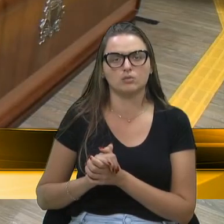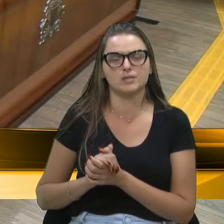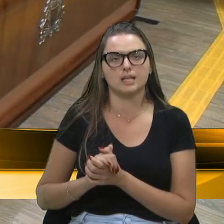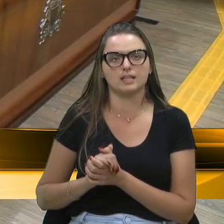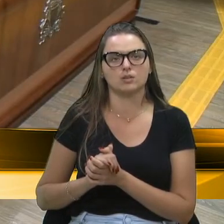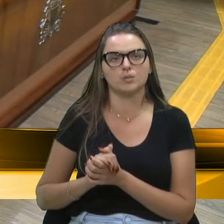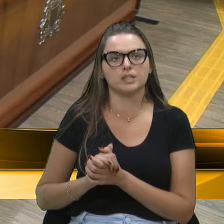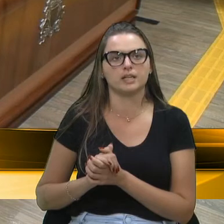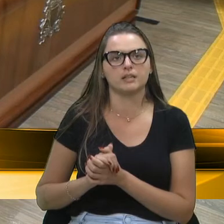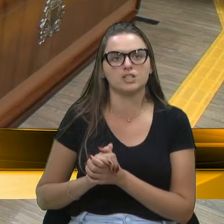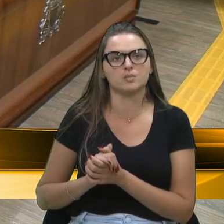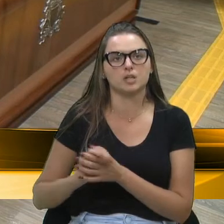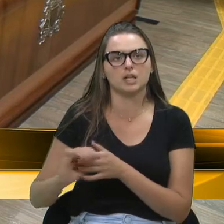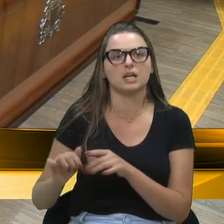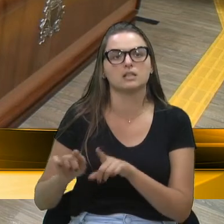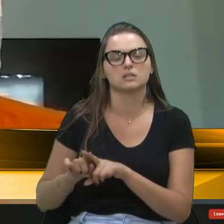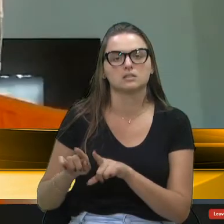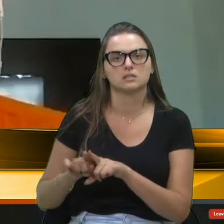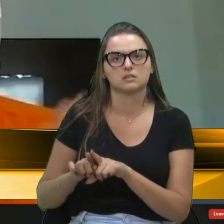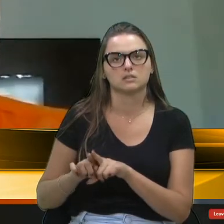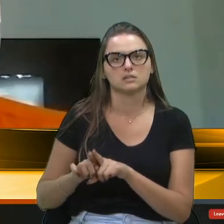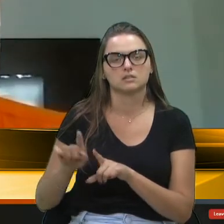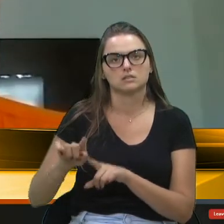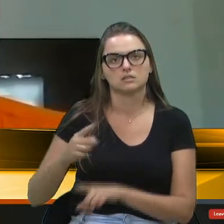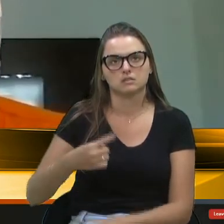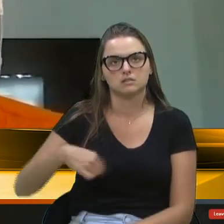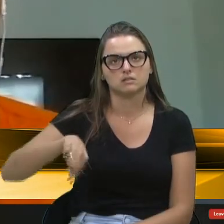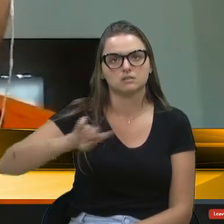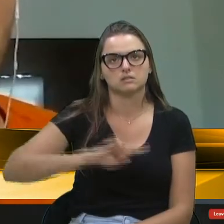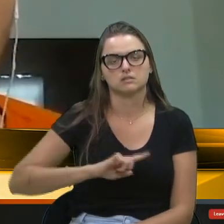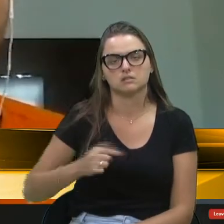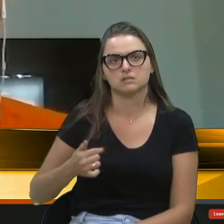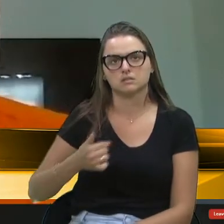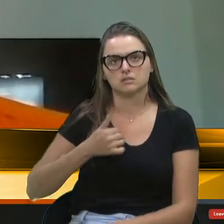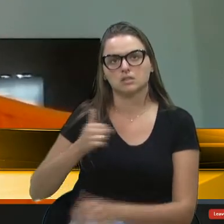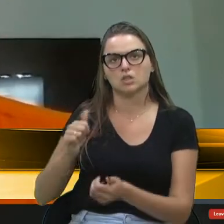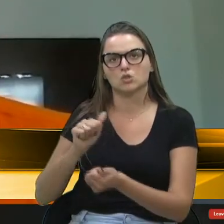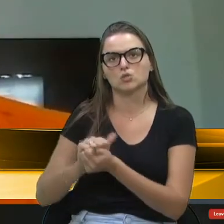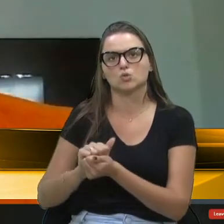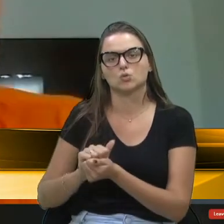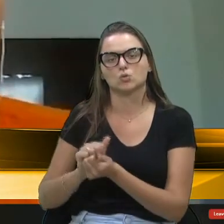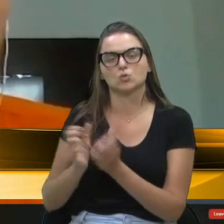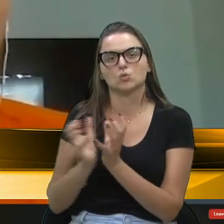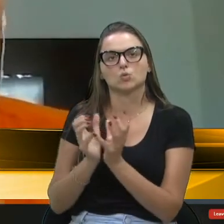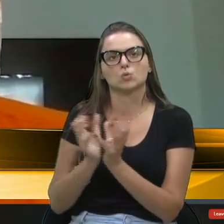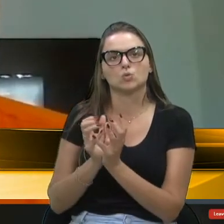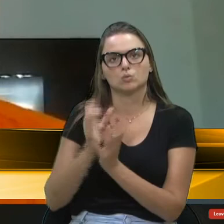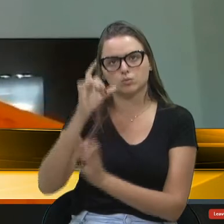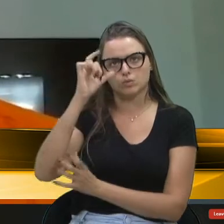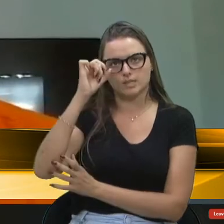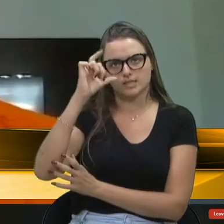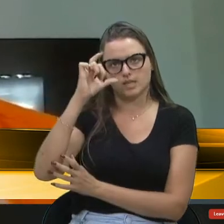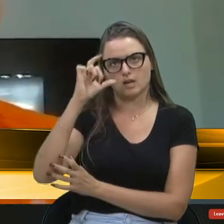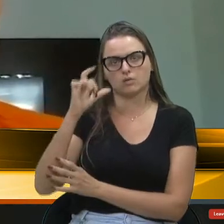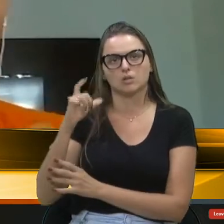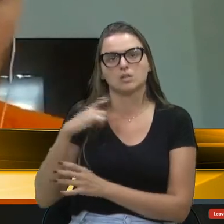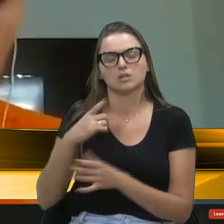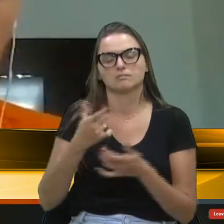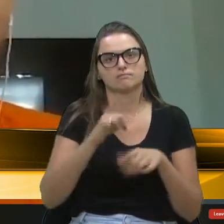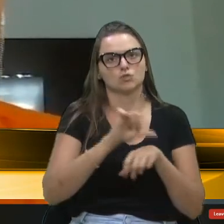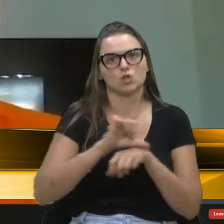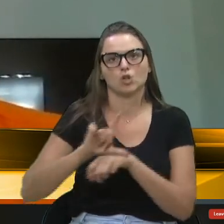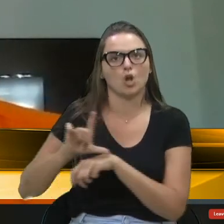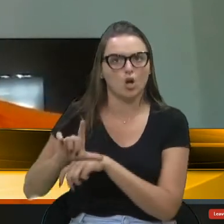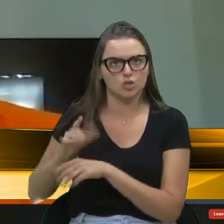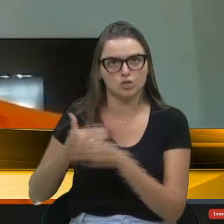bem rapidinho, só para eu passar aqui. Eu estou num grupo, junto com o vereador Scalco, de comerciantes, né? Todos